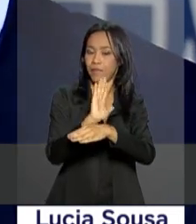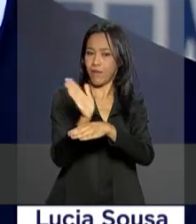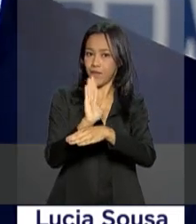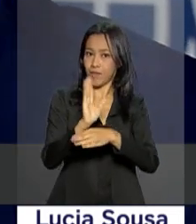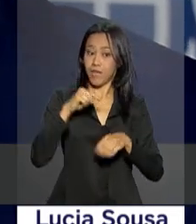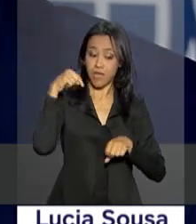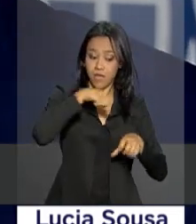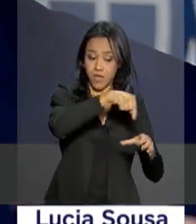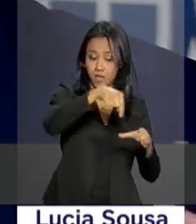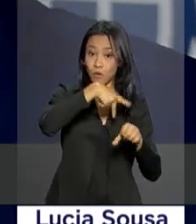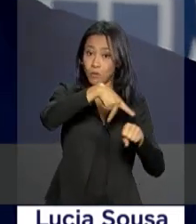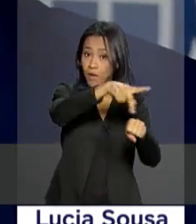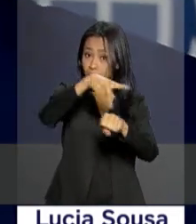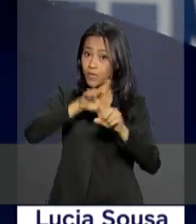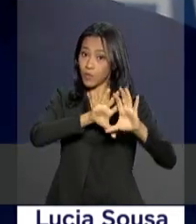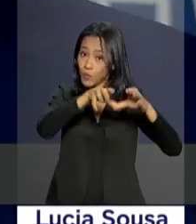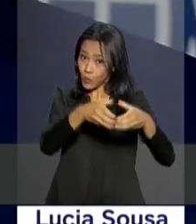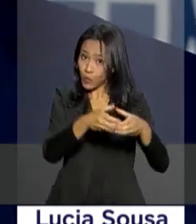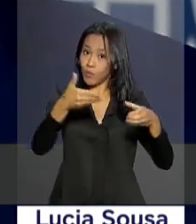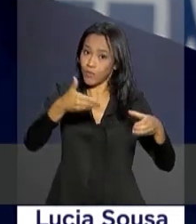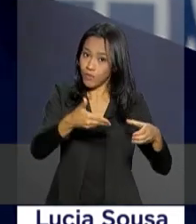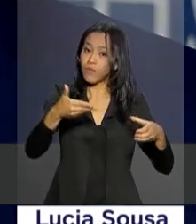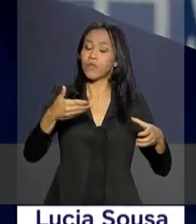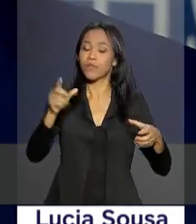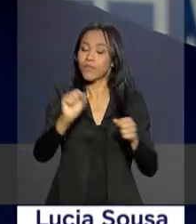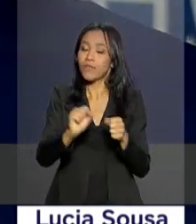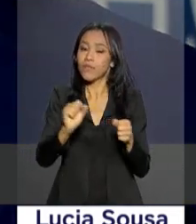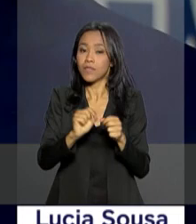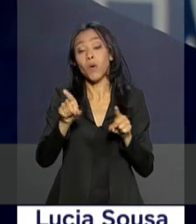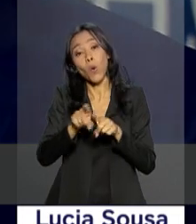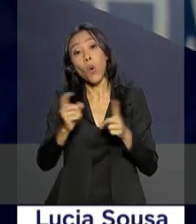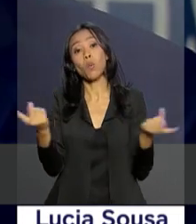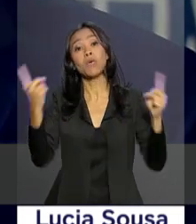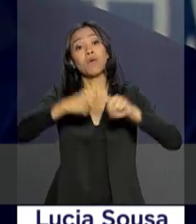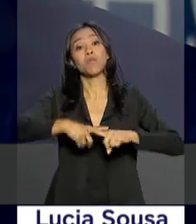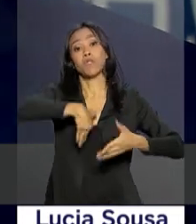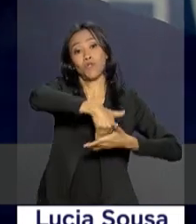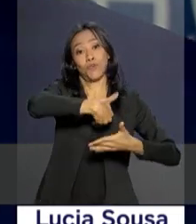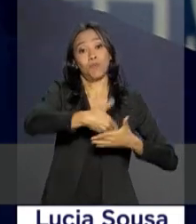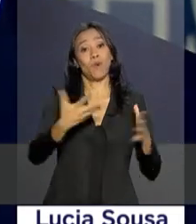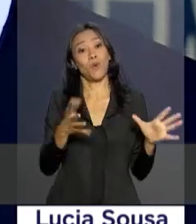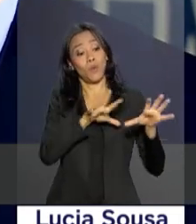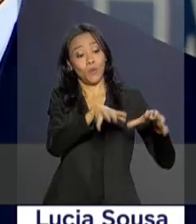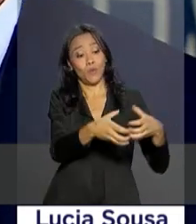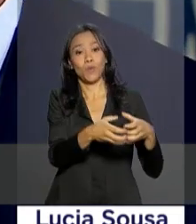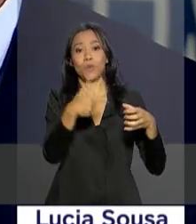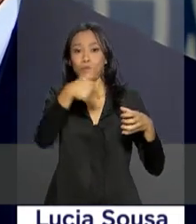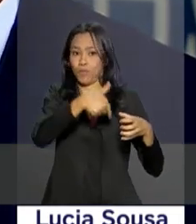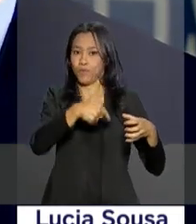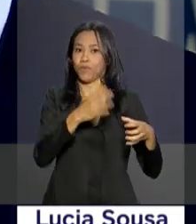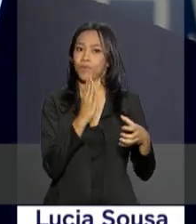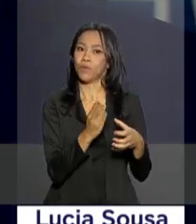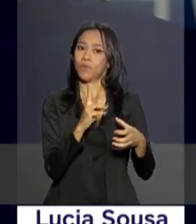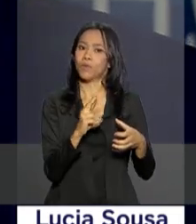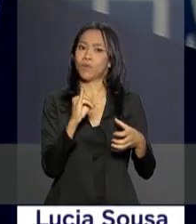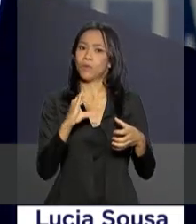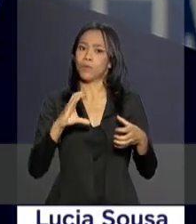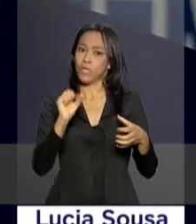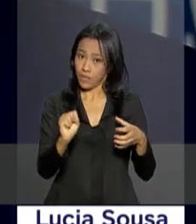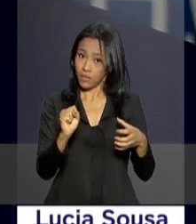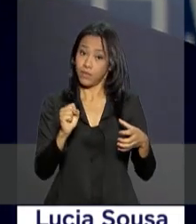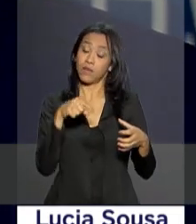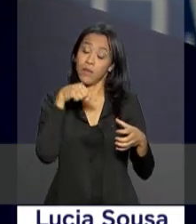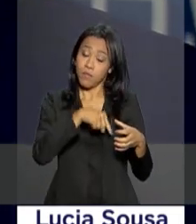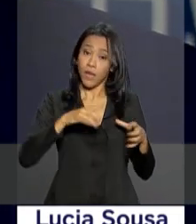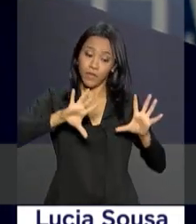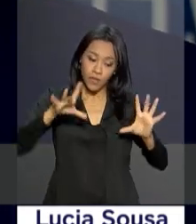brics não é eu até cheguei a sugerir nós poderemos fazer também um campeonato de futebol entre os países do brics para aproximar os povos por isso